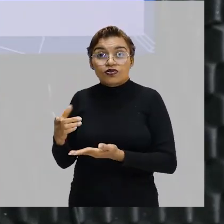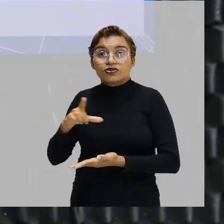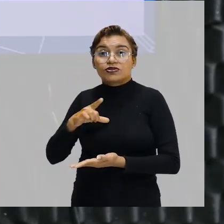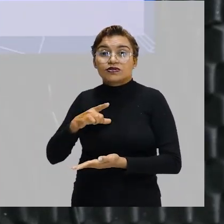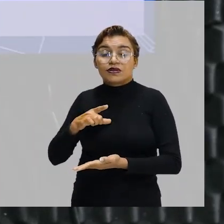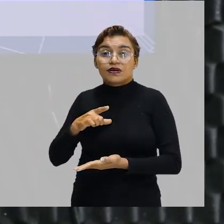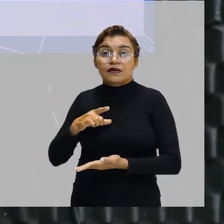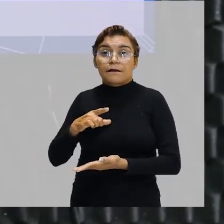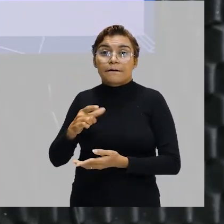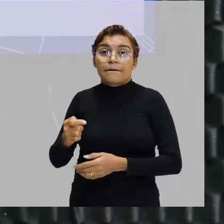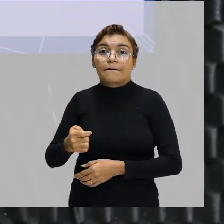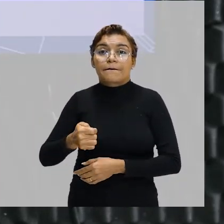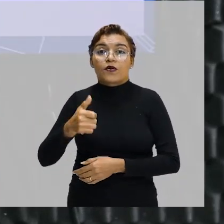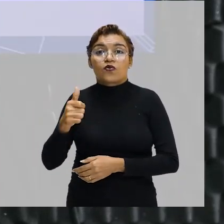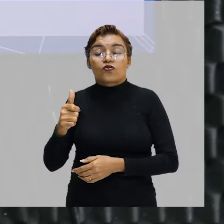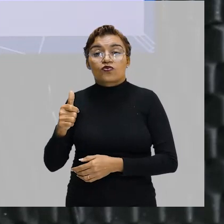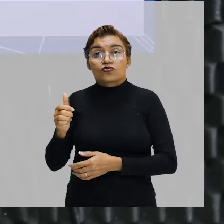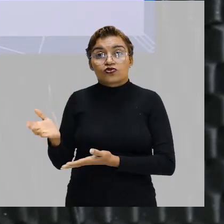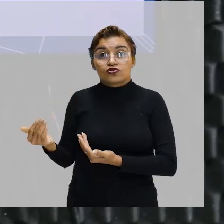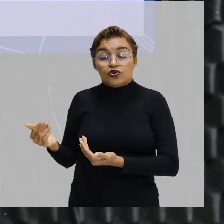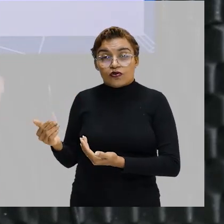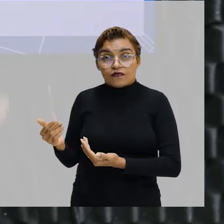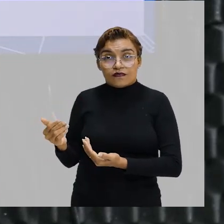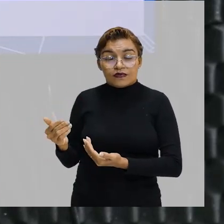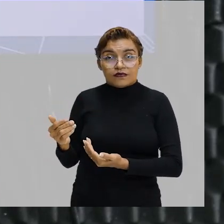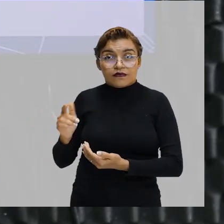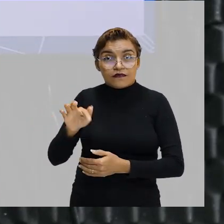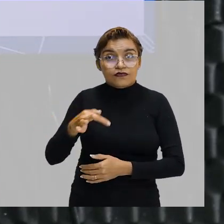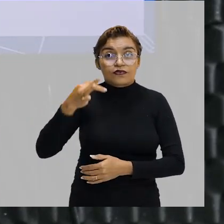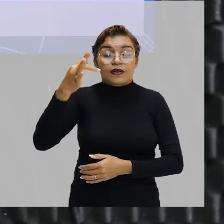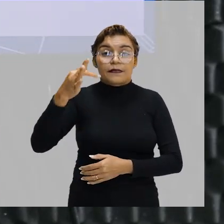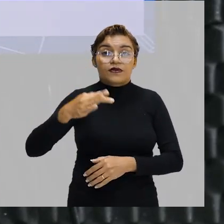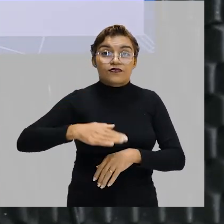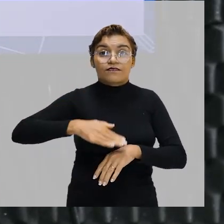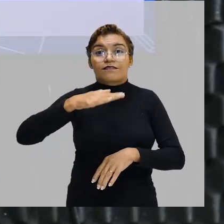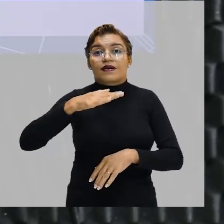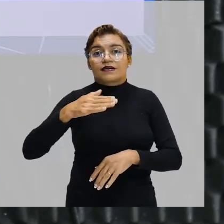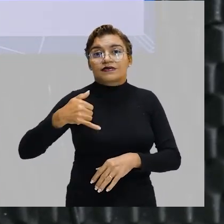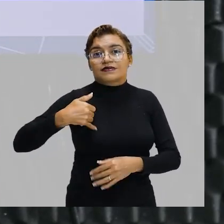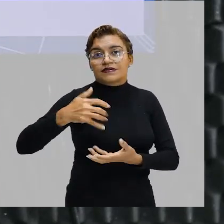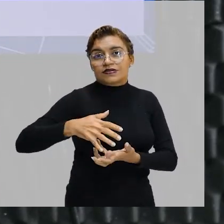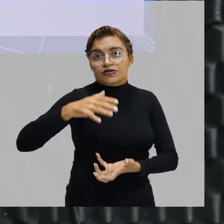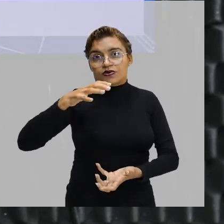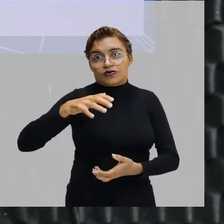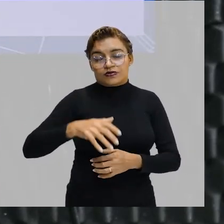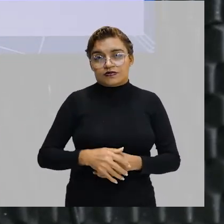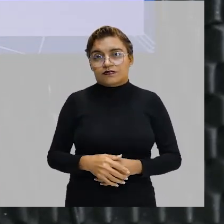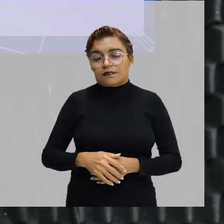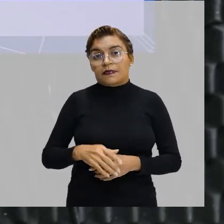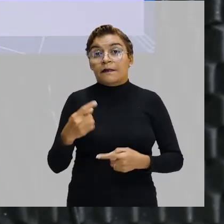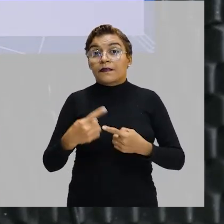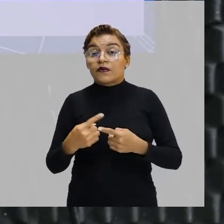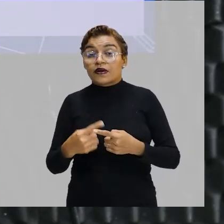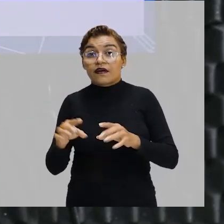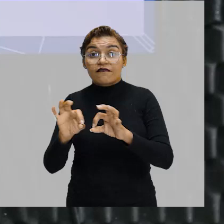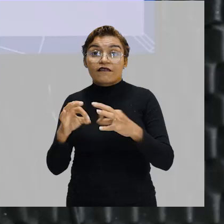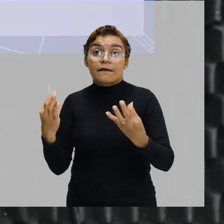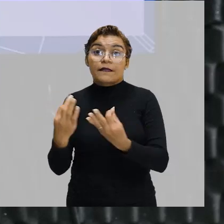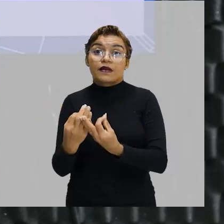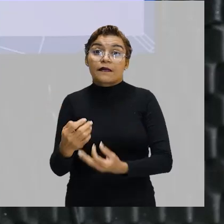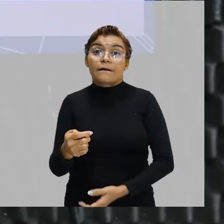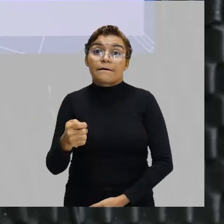no caso, mais idosos amanhã. E também as pessoas têm preferido não ter muitos filhos, o que